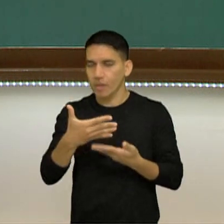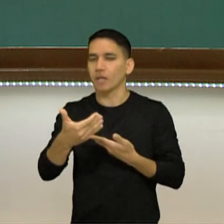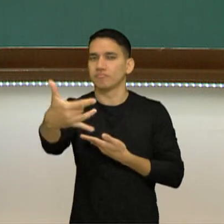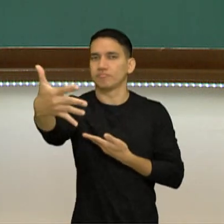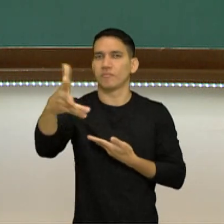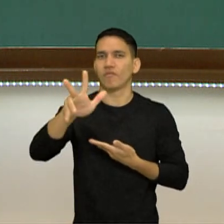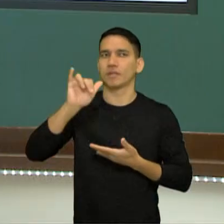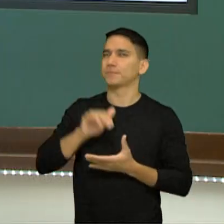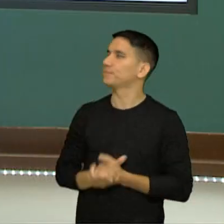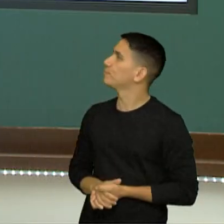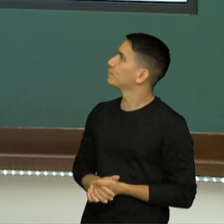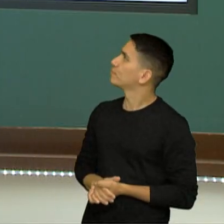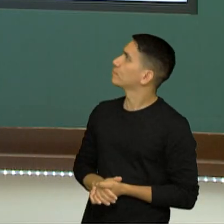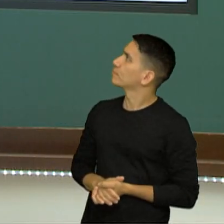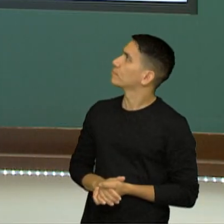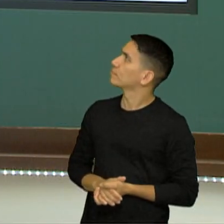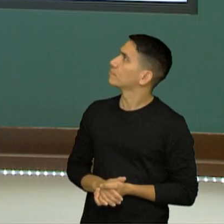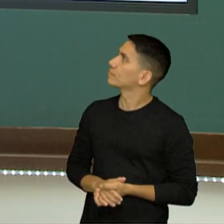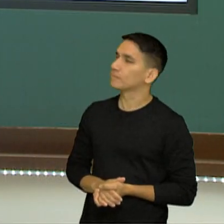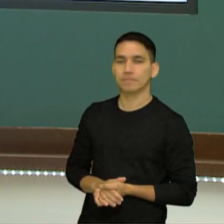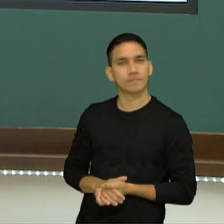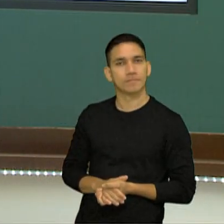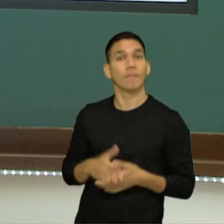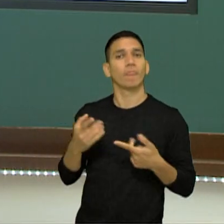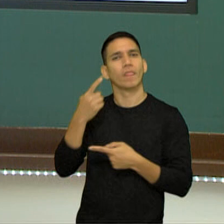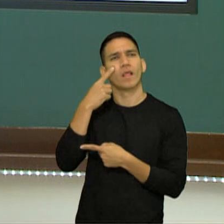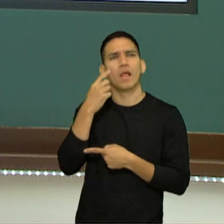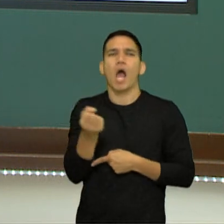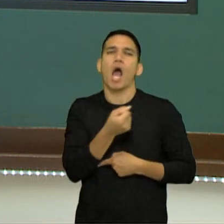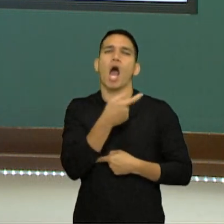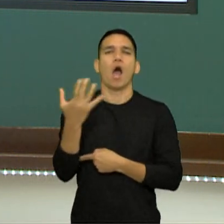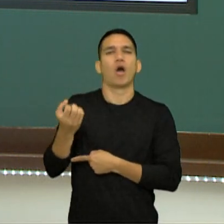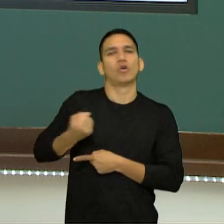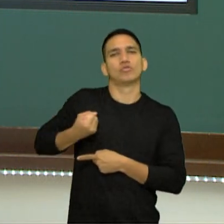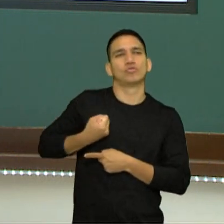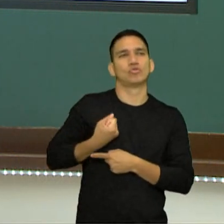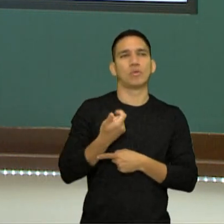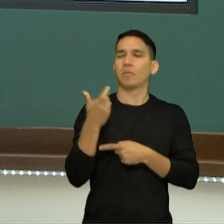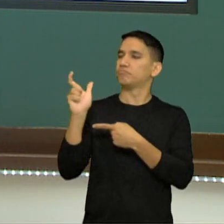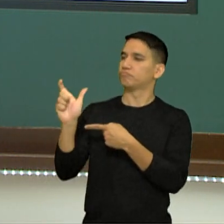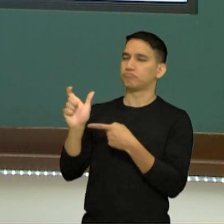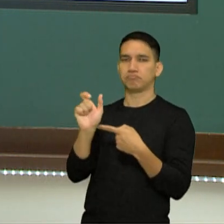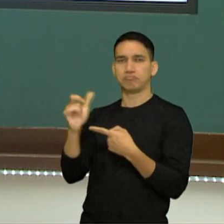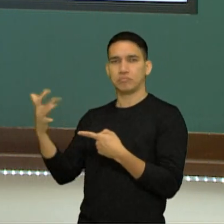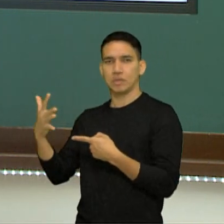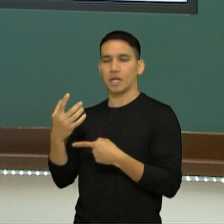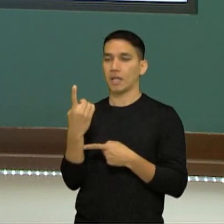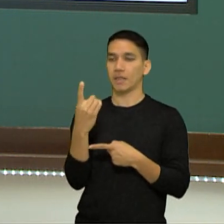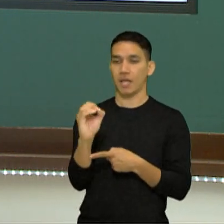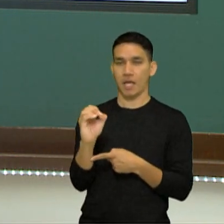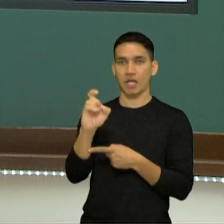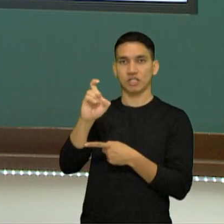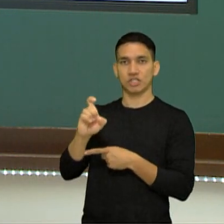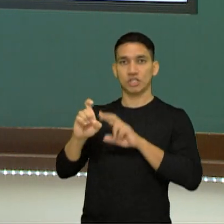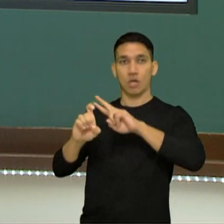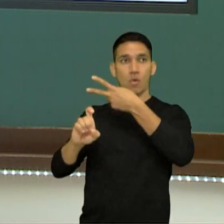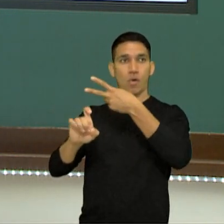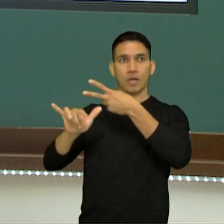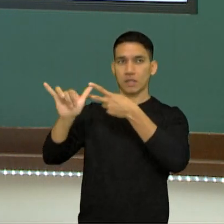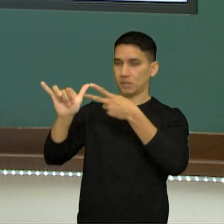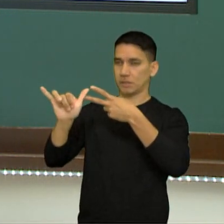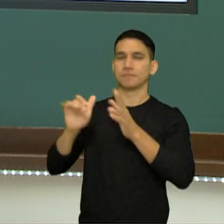nossa linguagem natural, em língua portuguesa, a gente tem uma ideia de que aquilo que é semelhante é porque é muito parecido ou mesmo